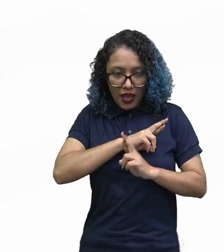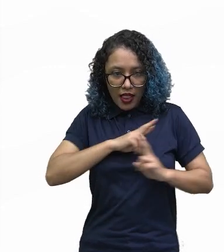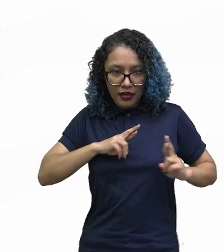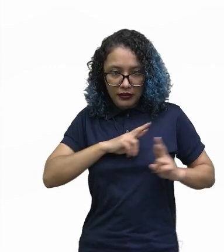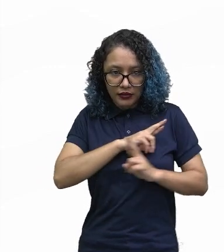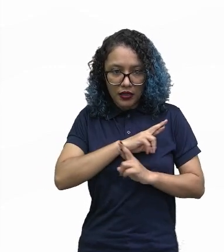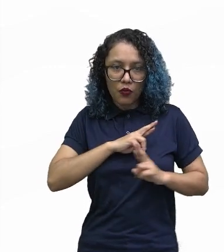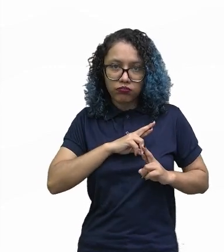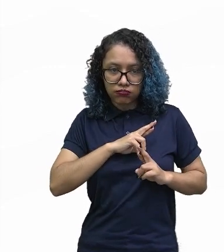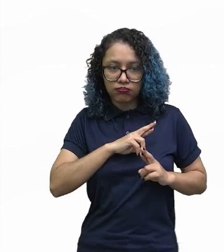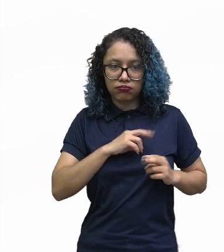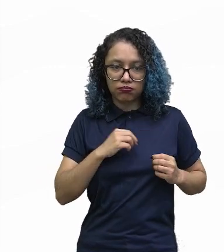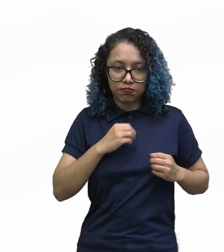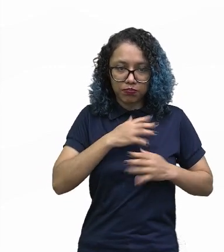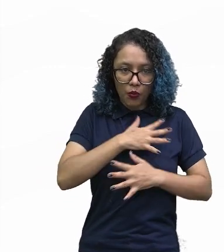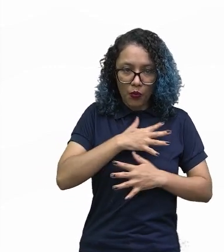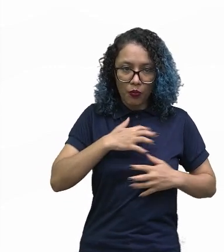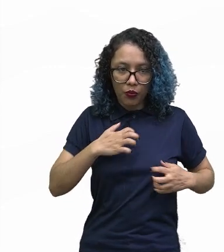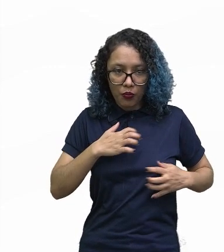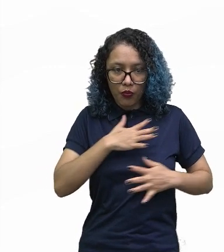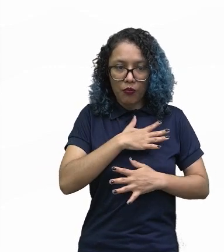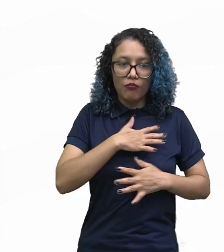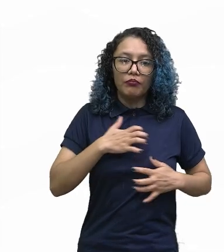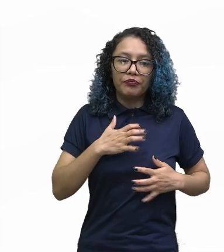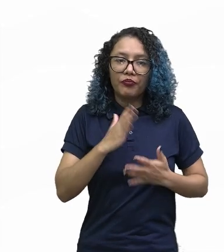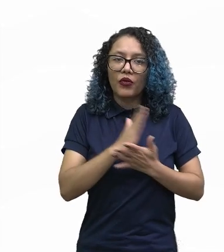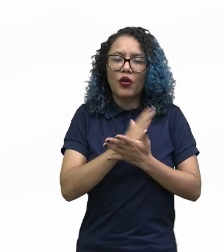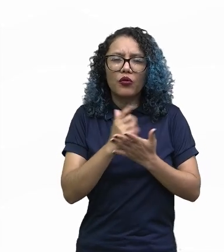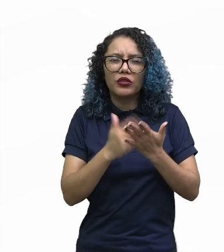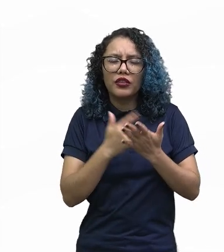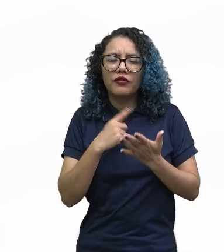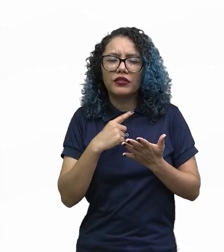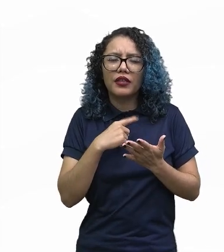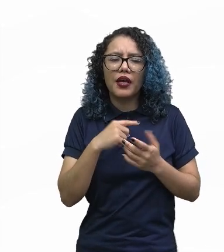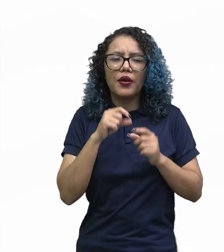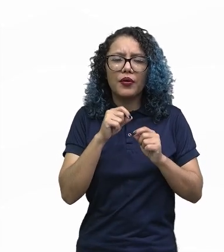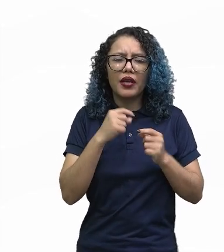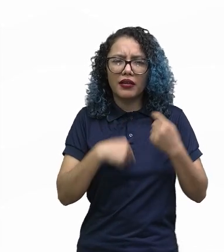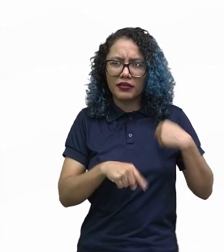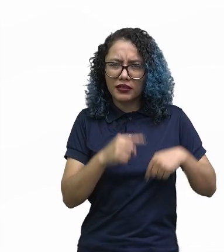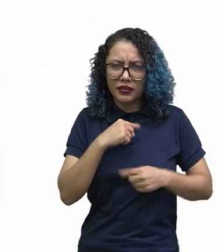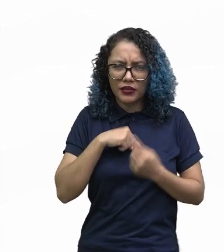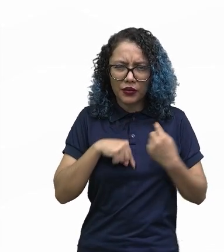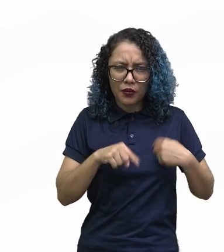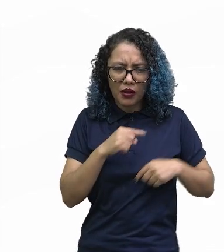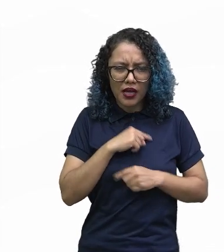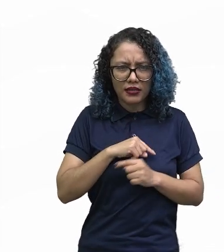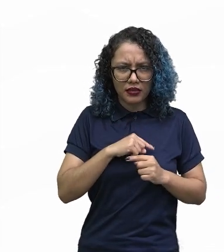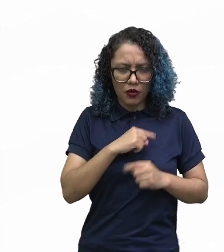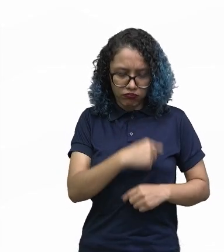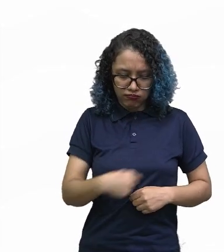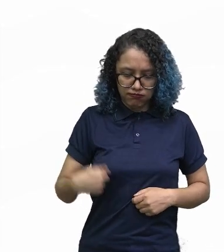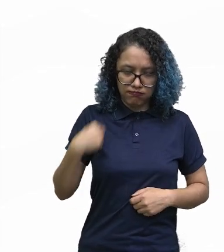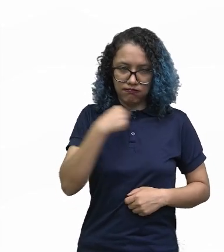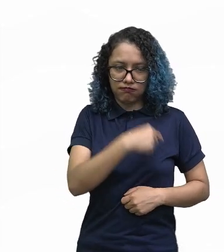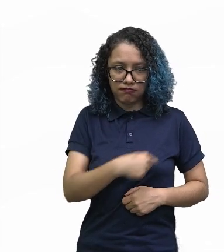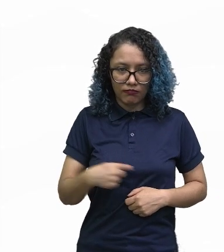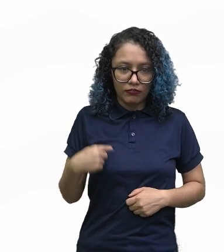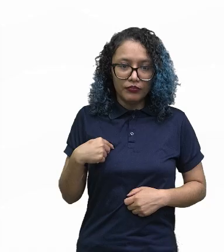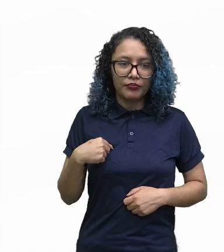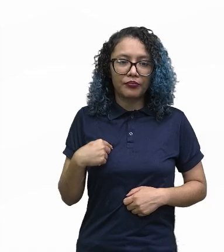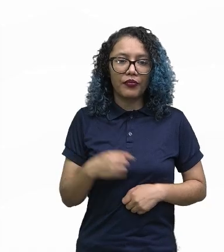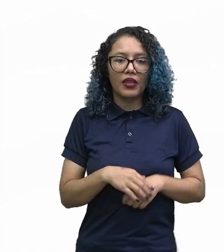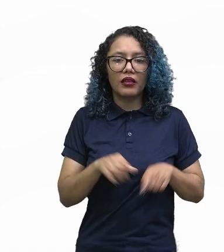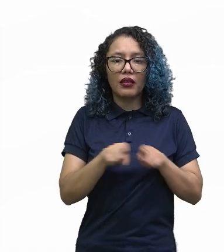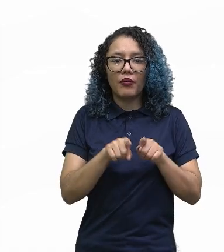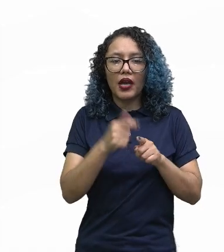nossa circulação pulmonar, ou também chamada em alguns livros de pequena circulação, né? E a circulação sistêmica.